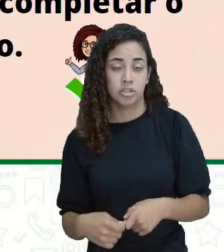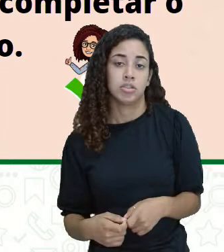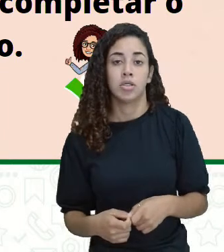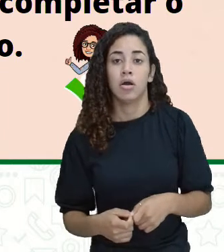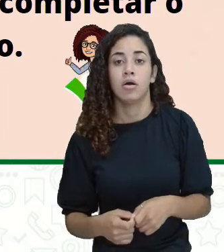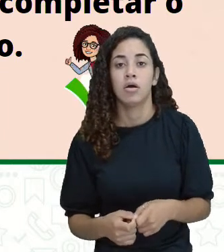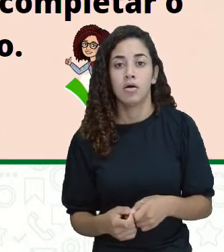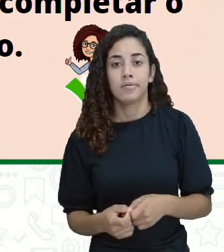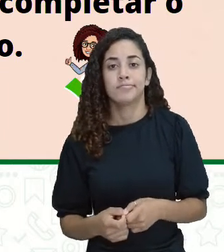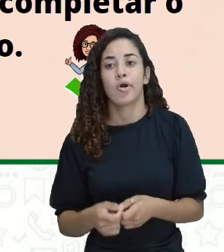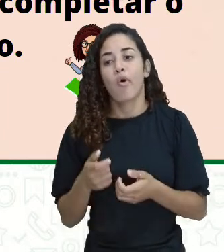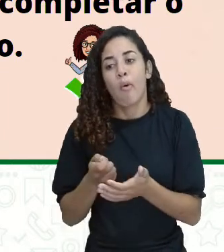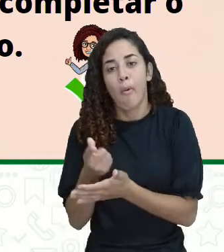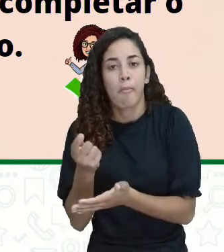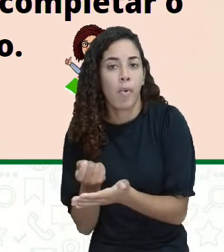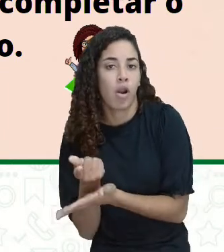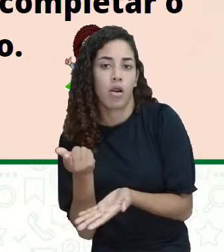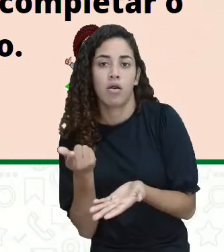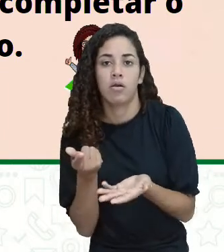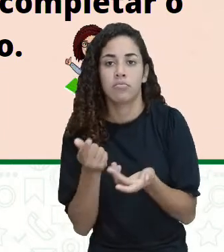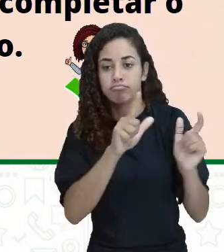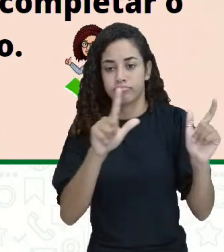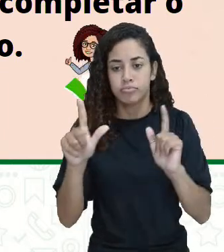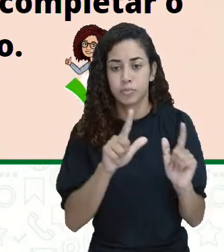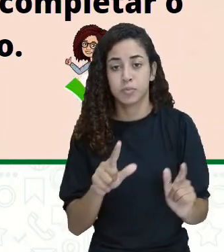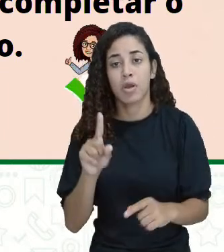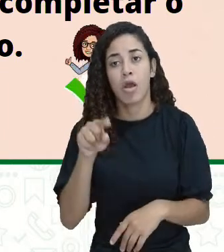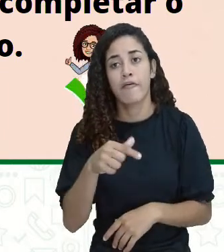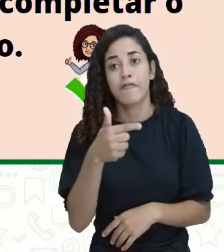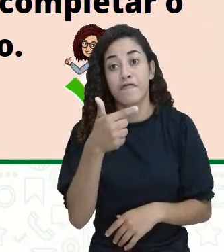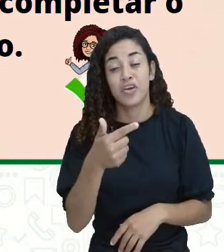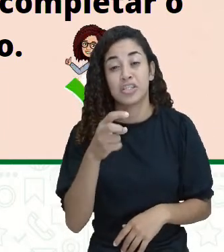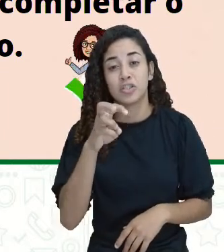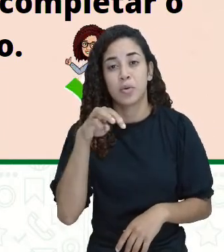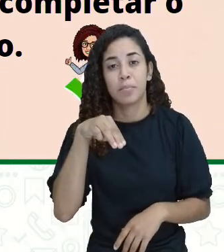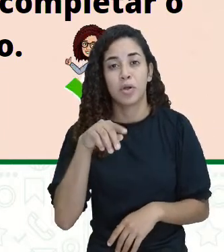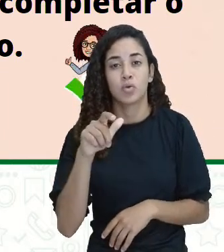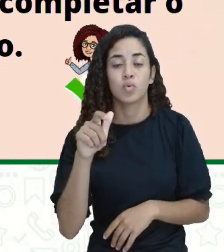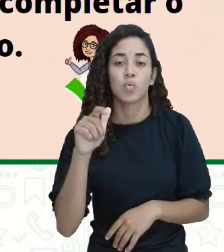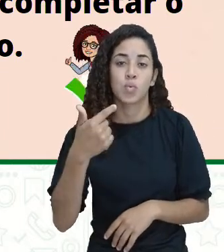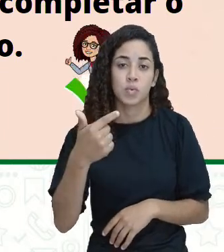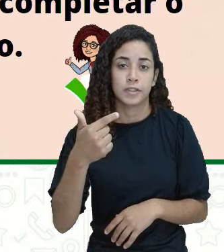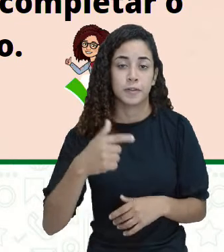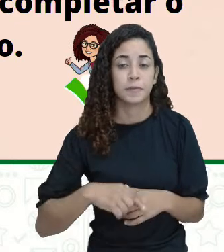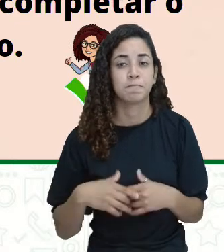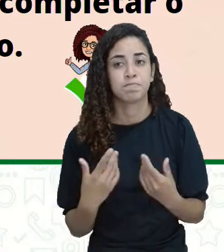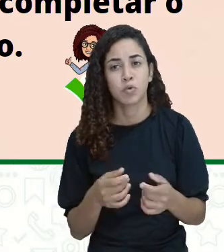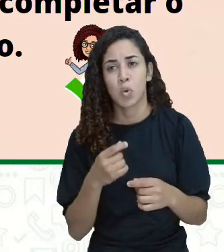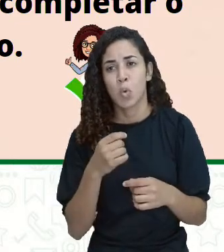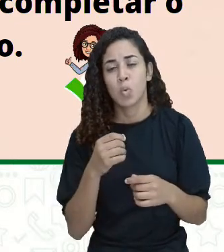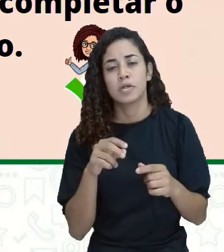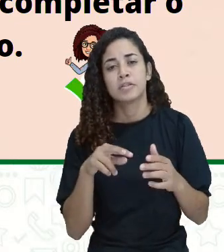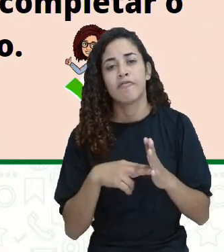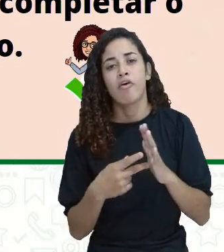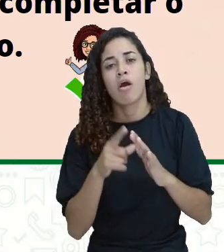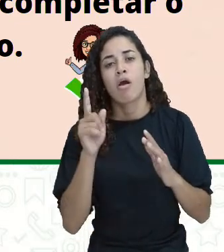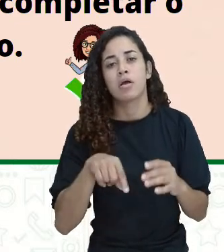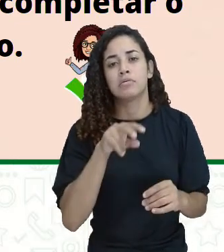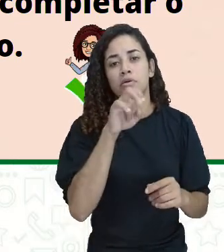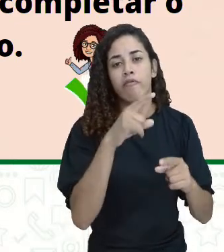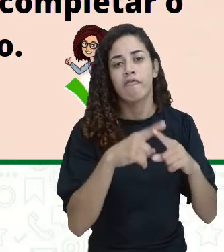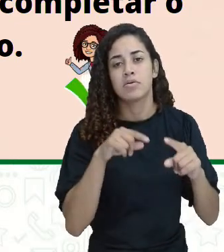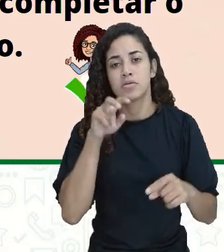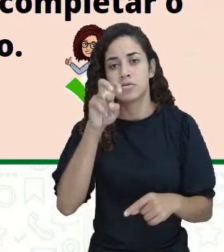precisa adquirir e comprar, é 25 metros quadrados, ou seja, 5 vezes 5. Eu estou